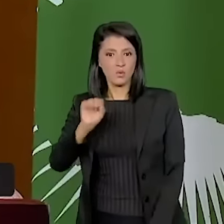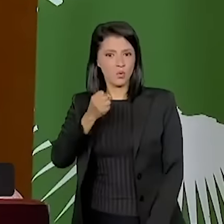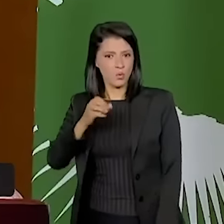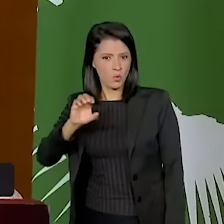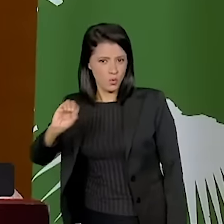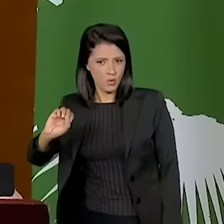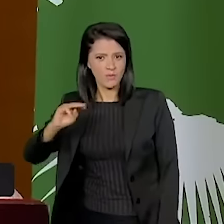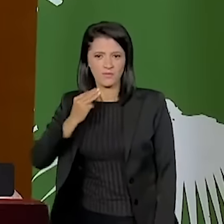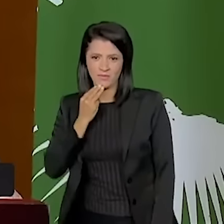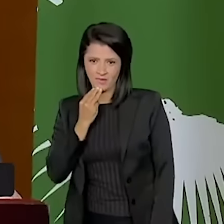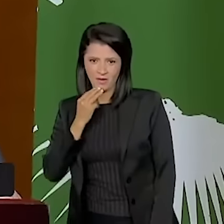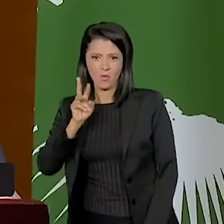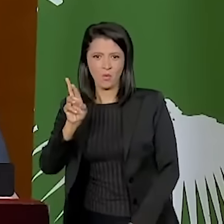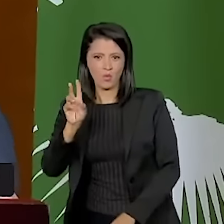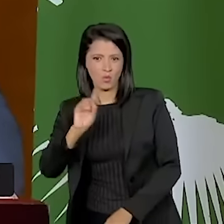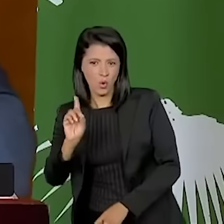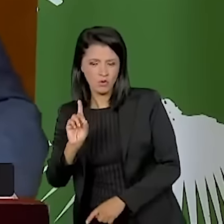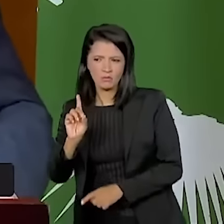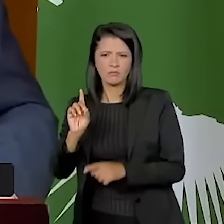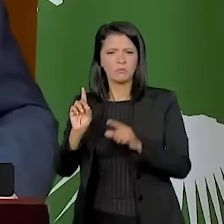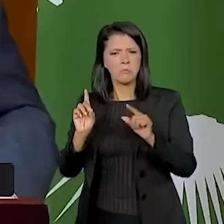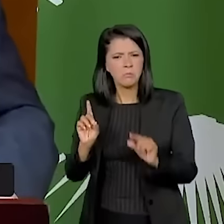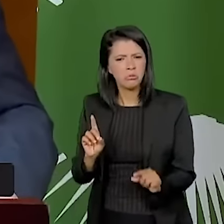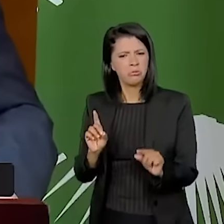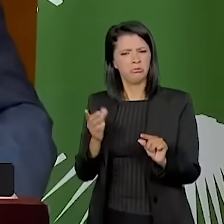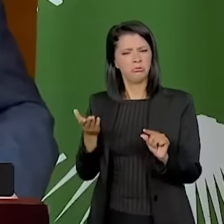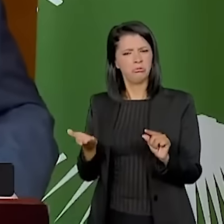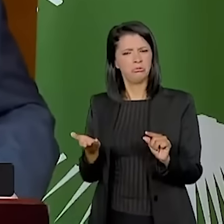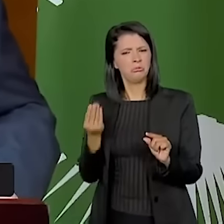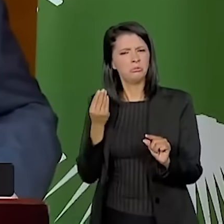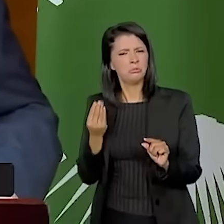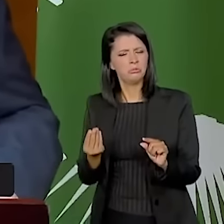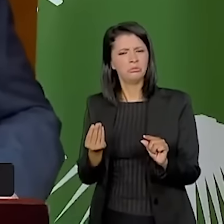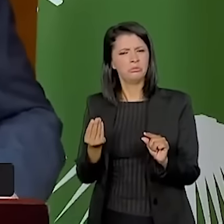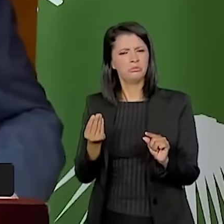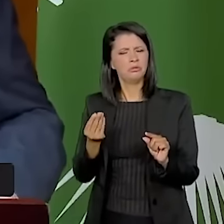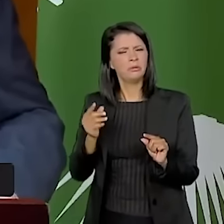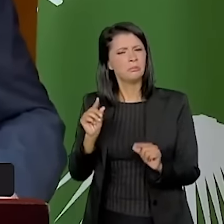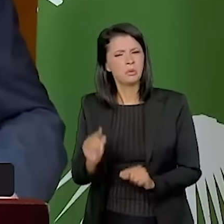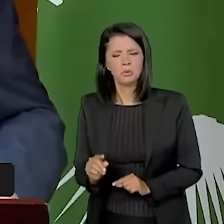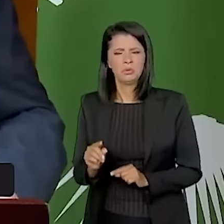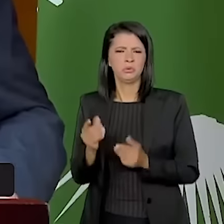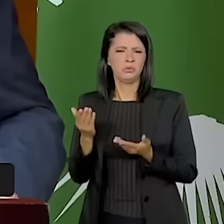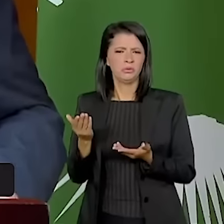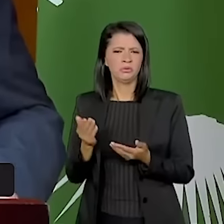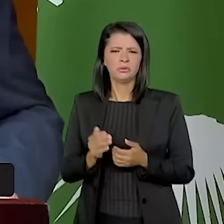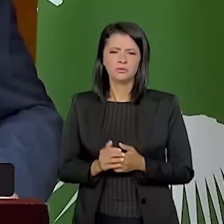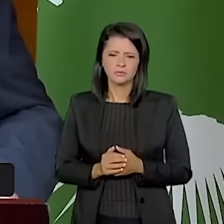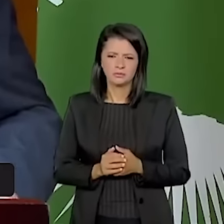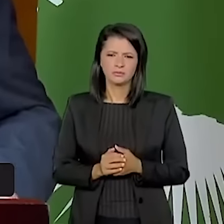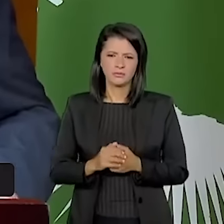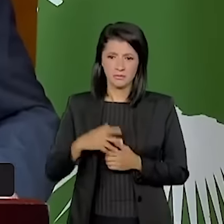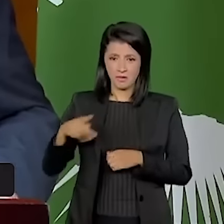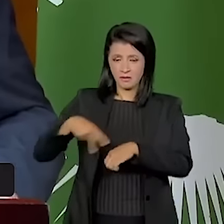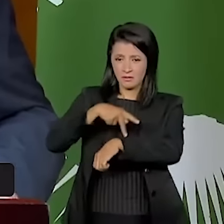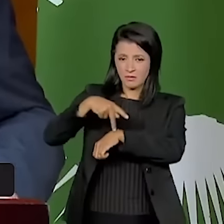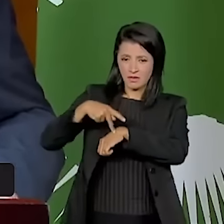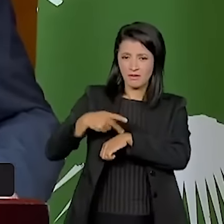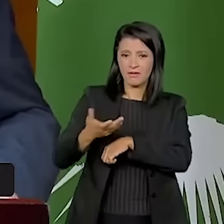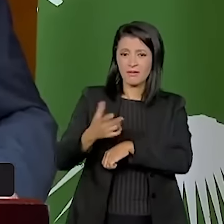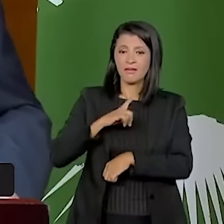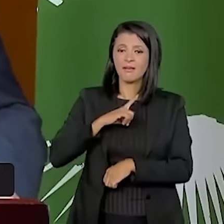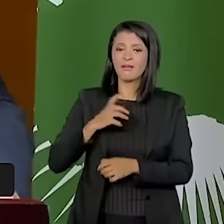milhões de dólares. É muito pouco. É muito pouco. Para um país que quer